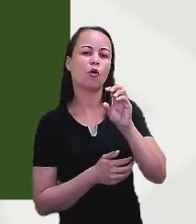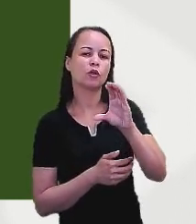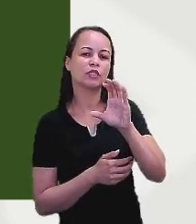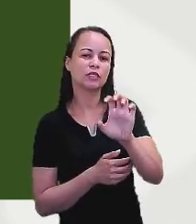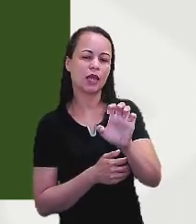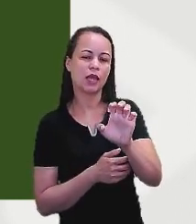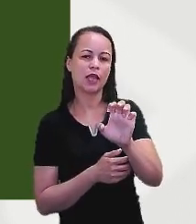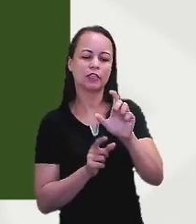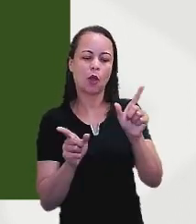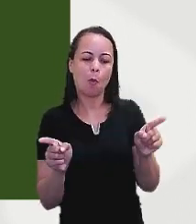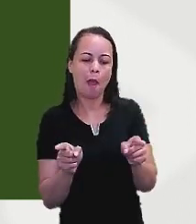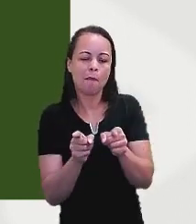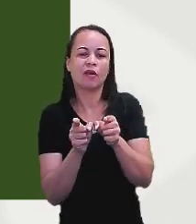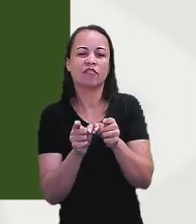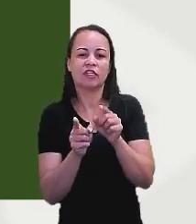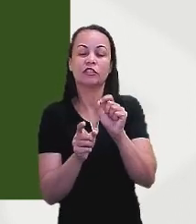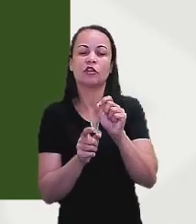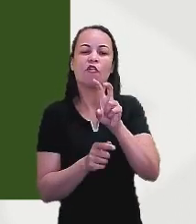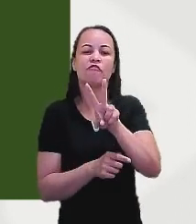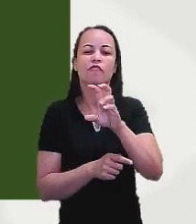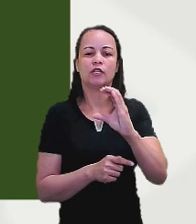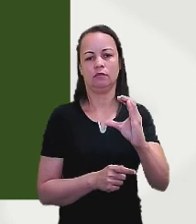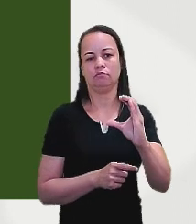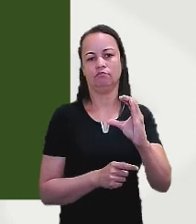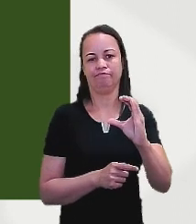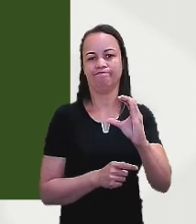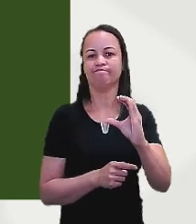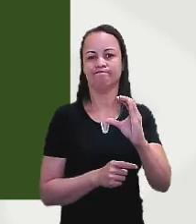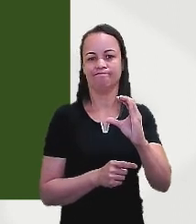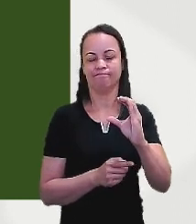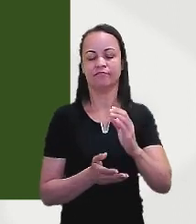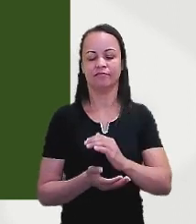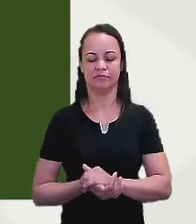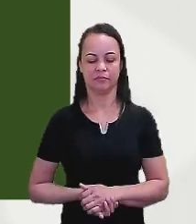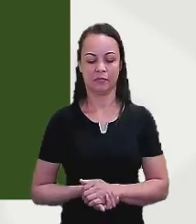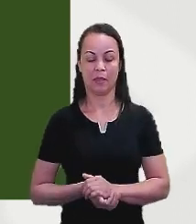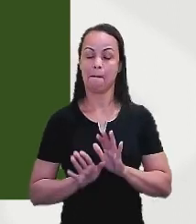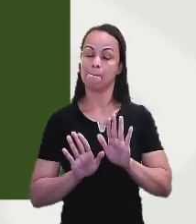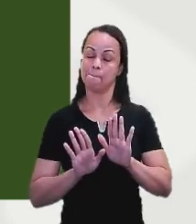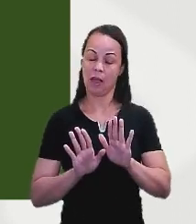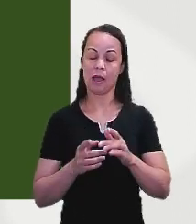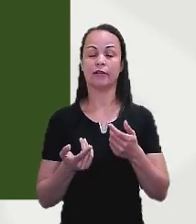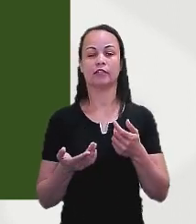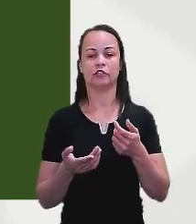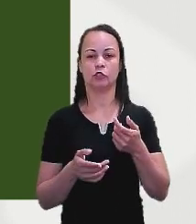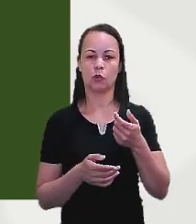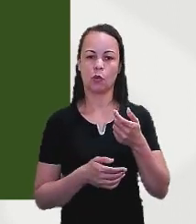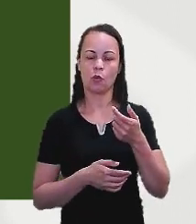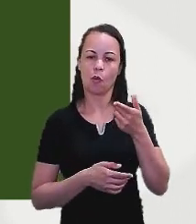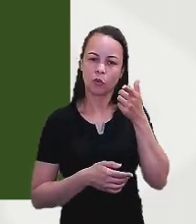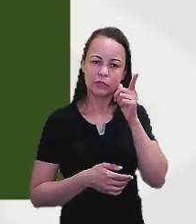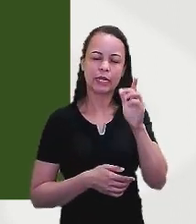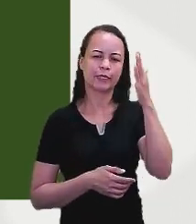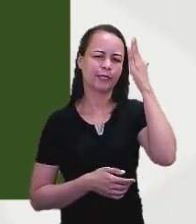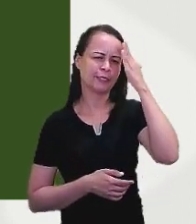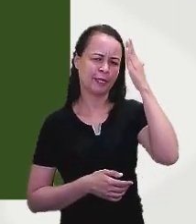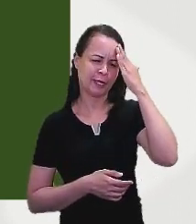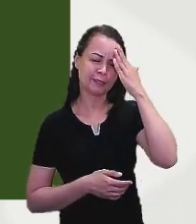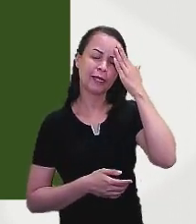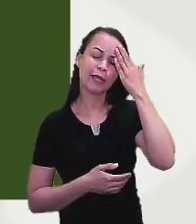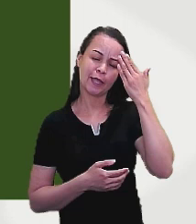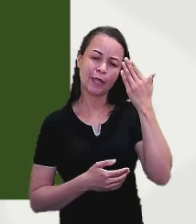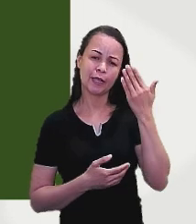estão abreviando e colocando só o V e o C. Mas a gente consegue compreender da mesma forma, porque